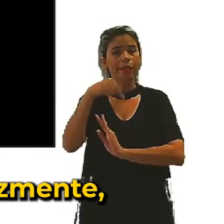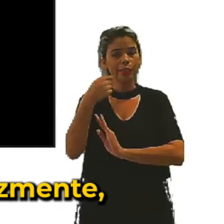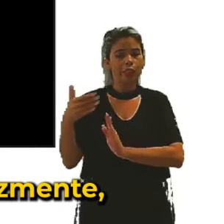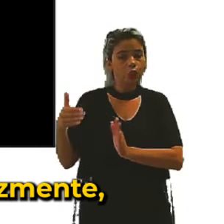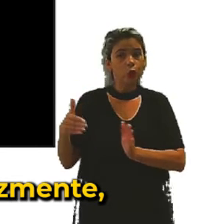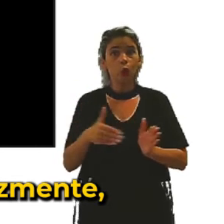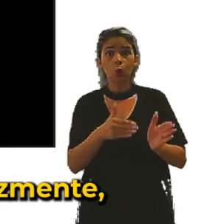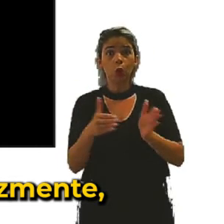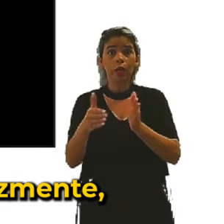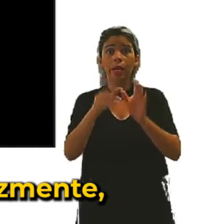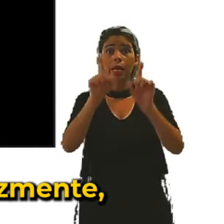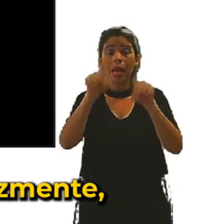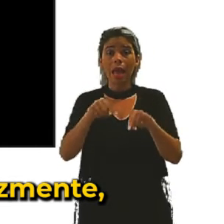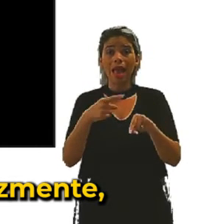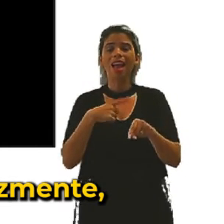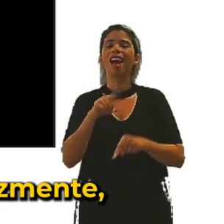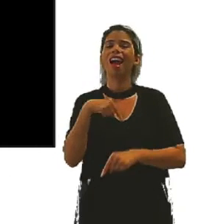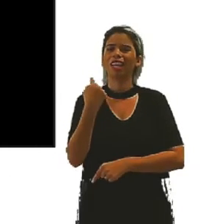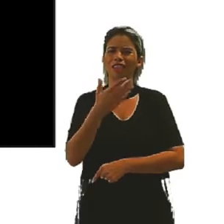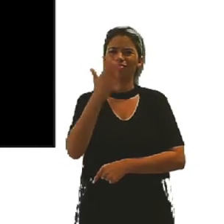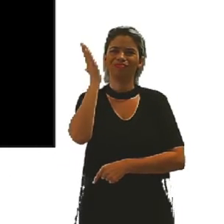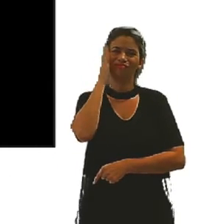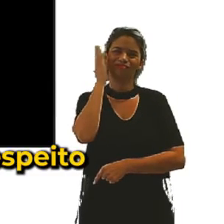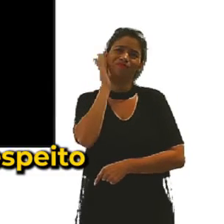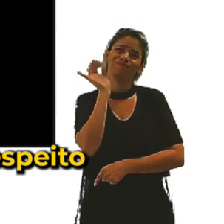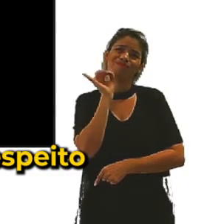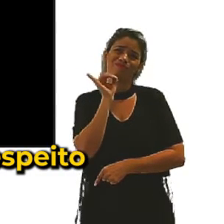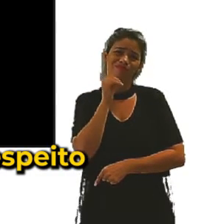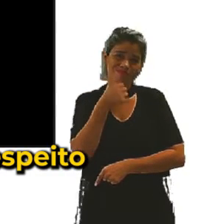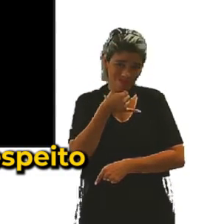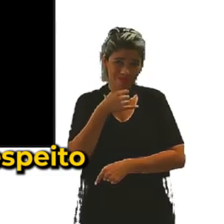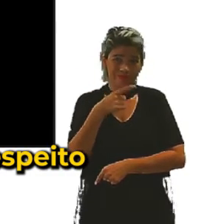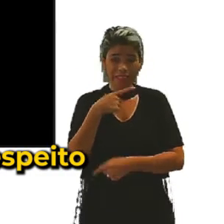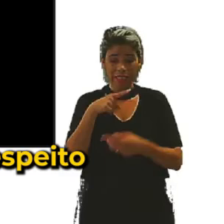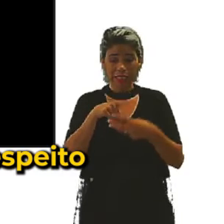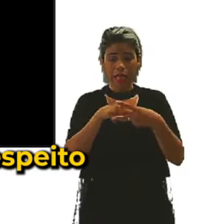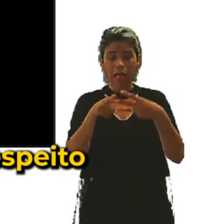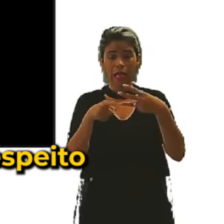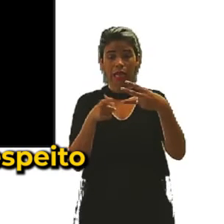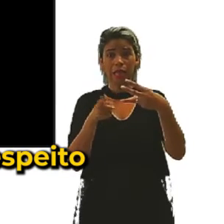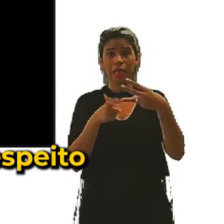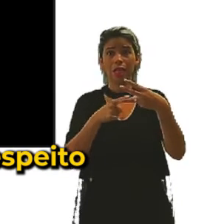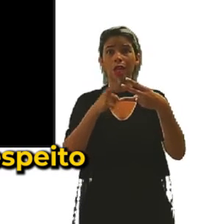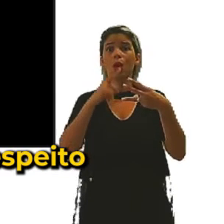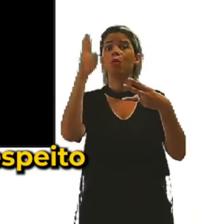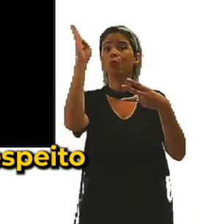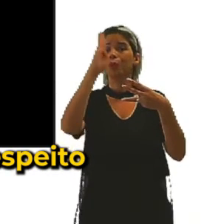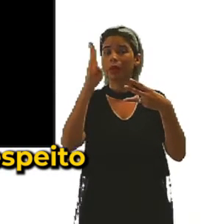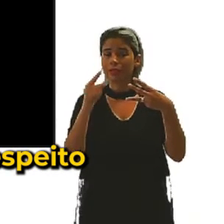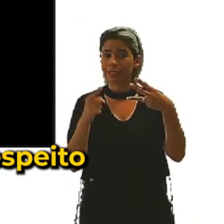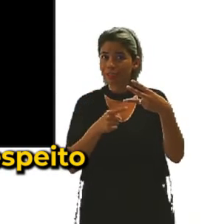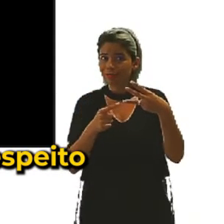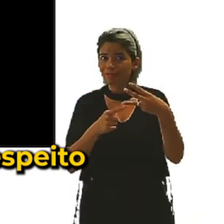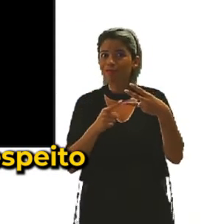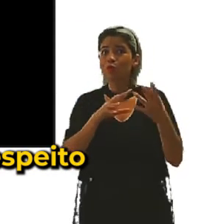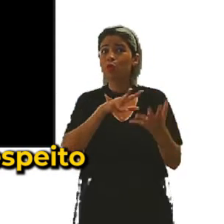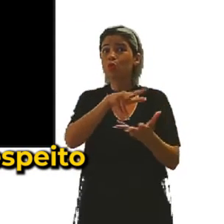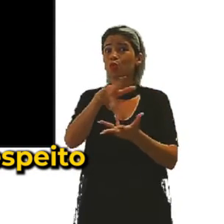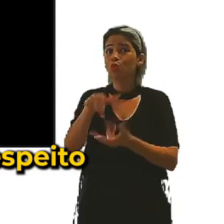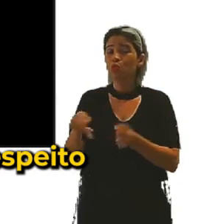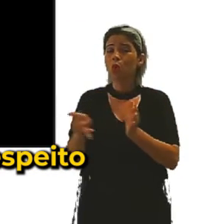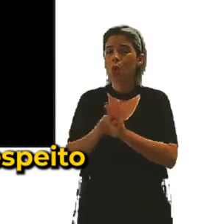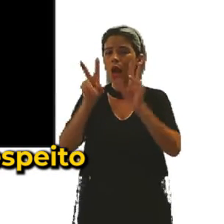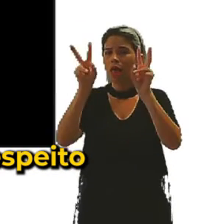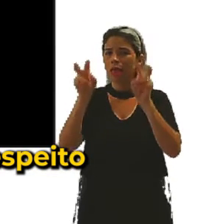para ficarmos, infelizmente, no 3º lugar do mundo no que diz